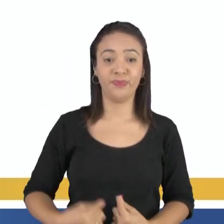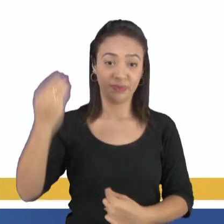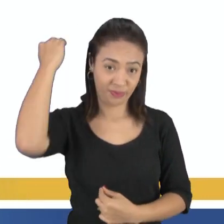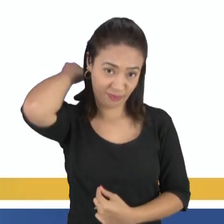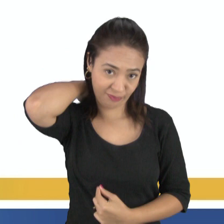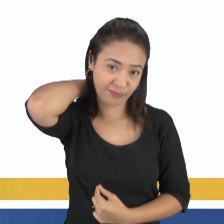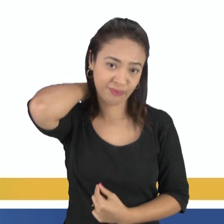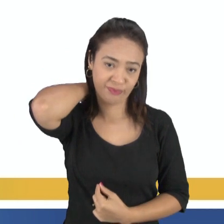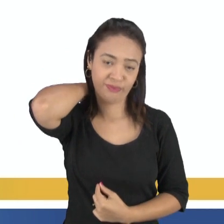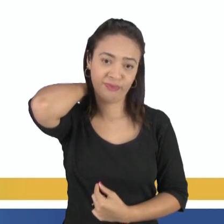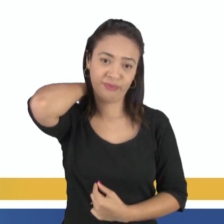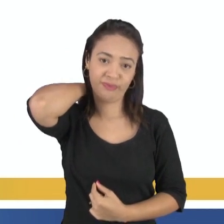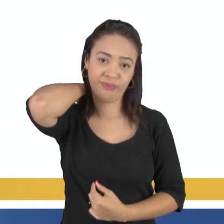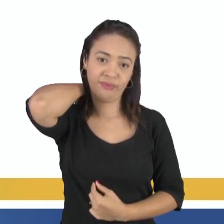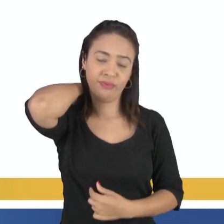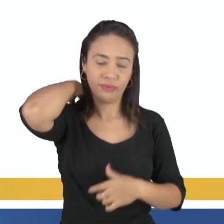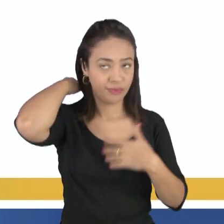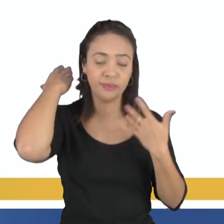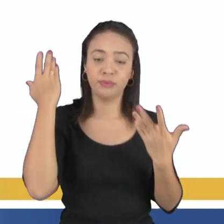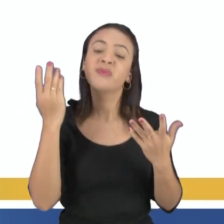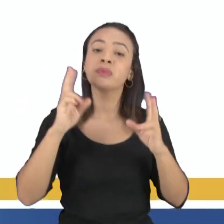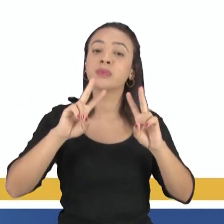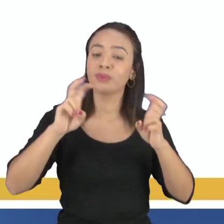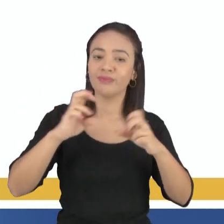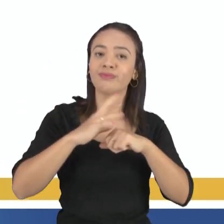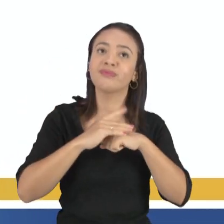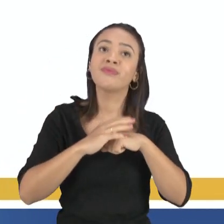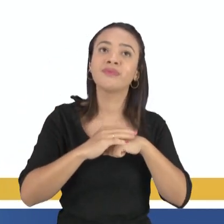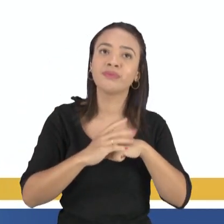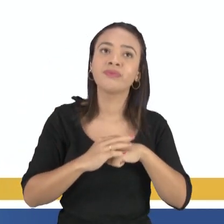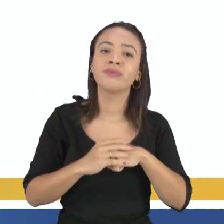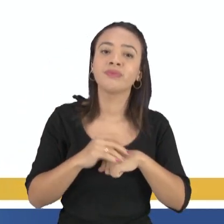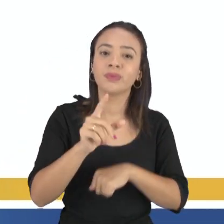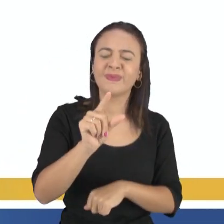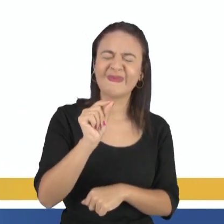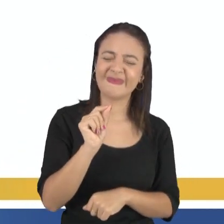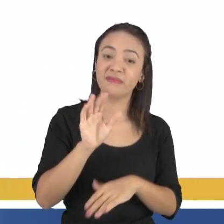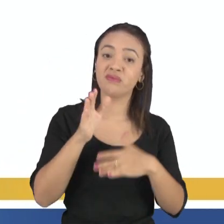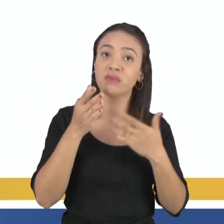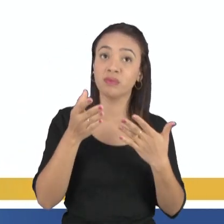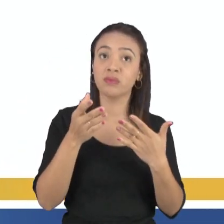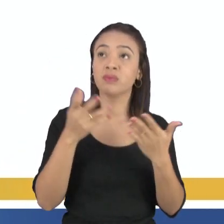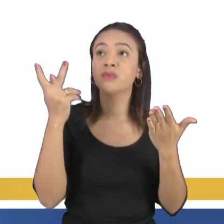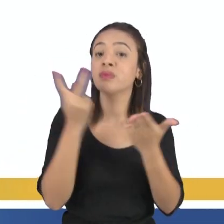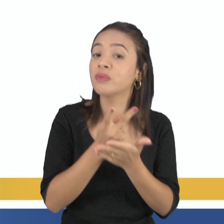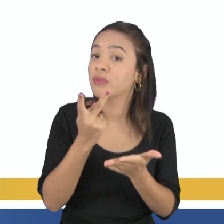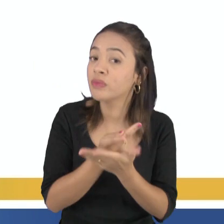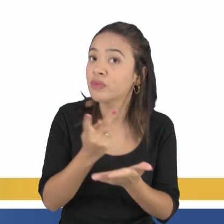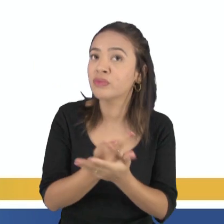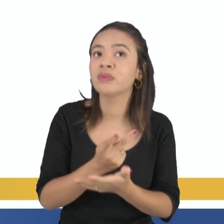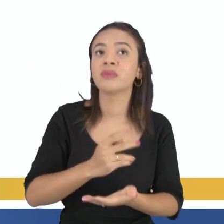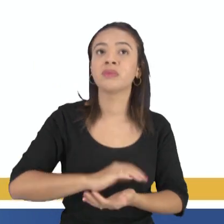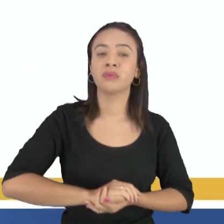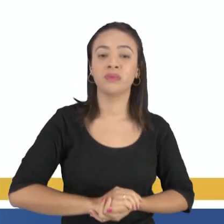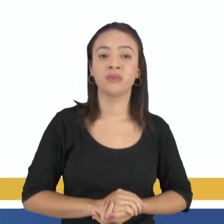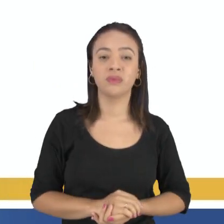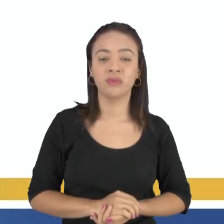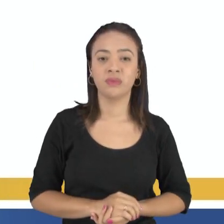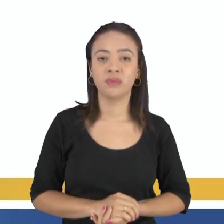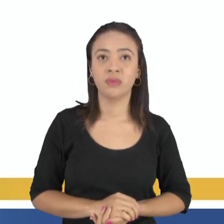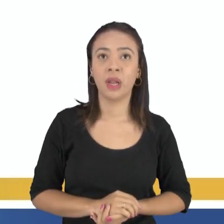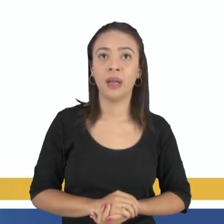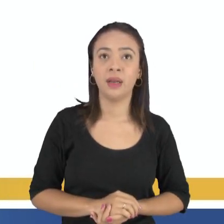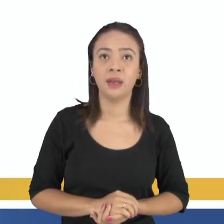frequentes atingidos. A respeito dessa doença, marque a alternativa incorreta. A. A